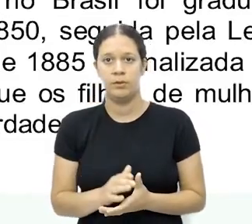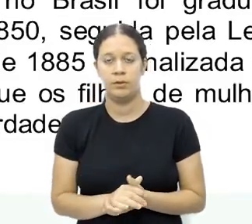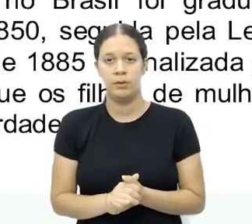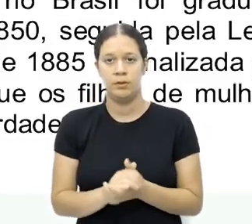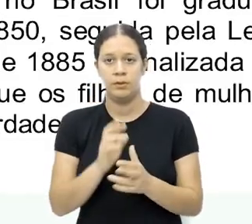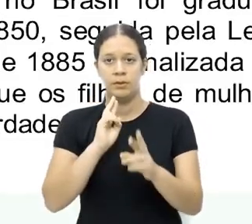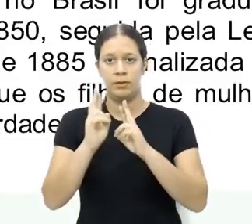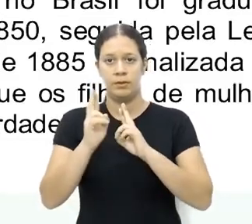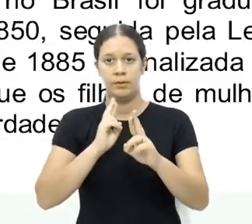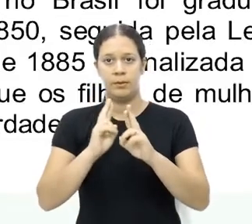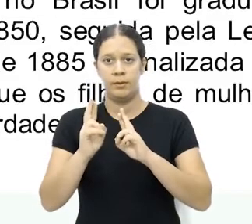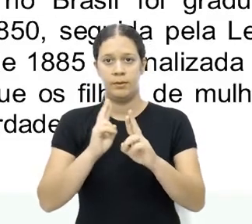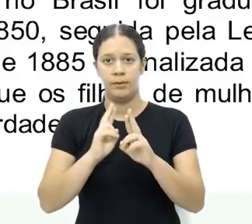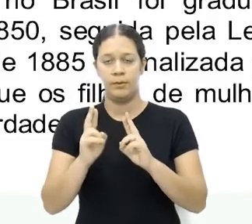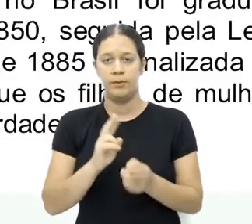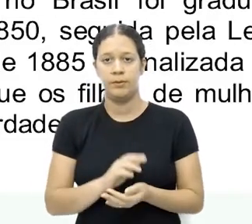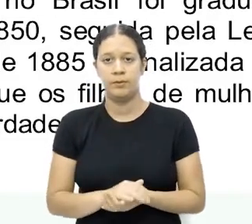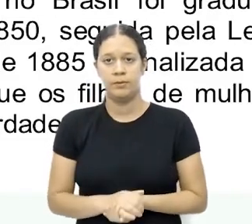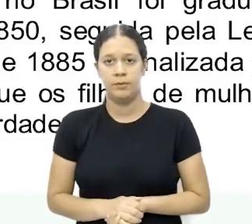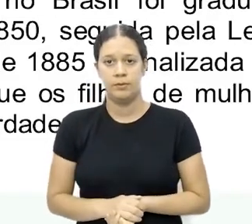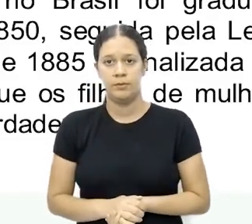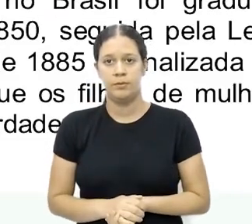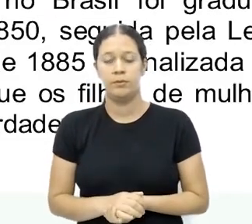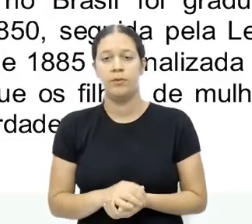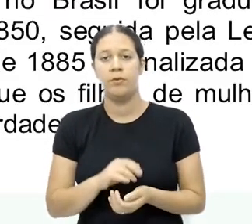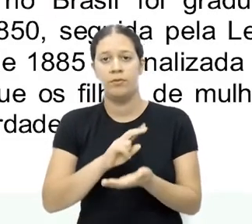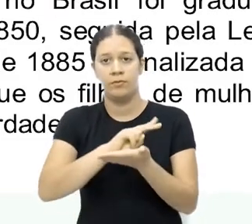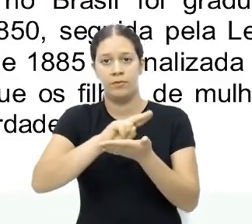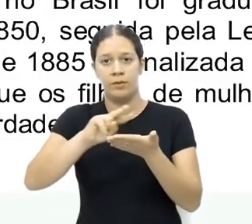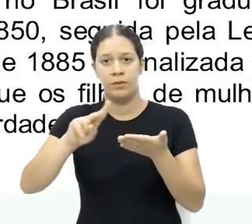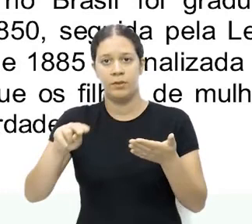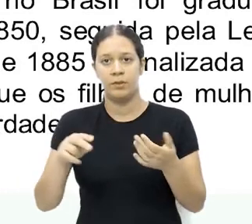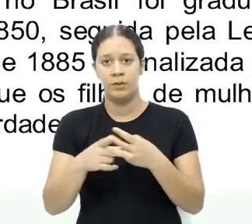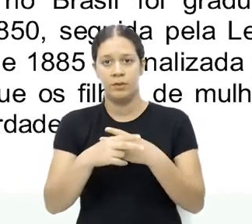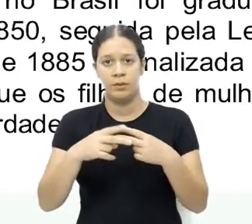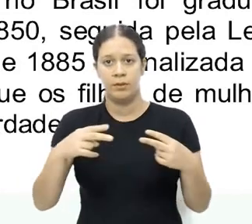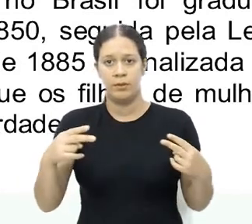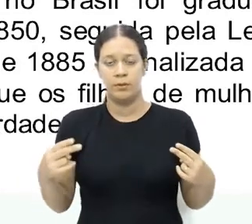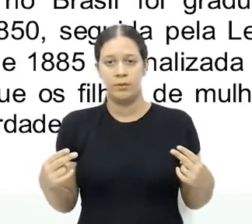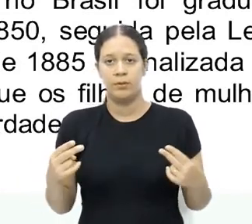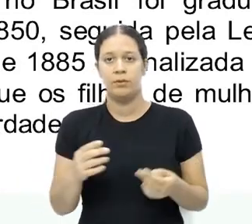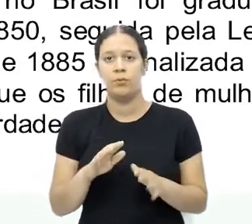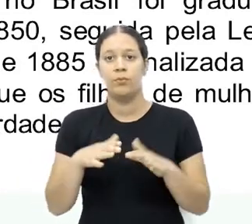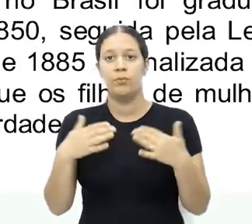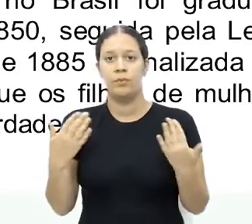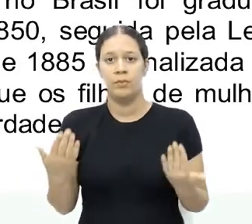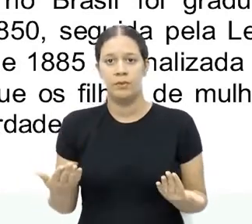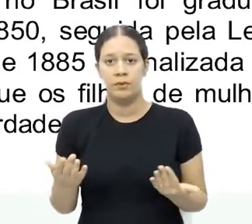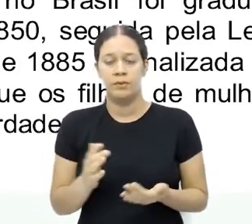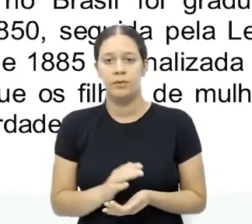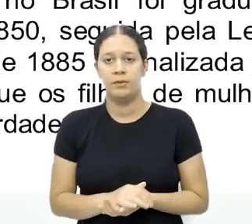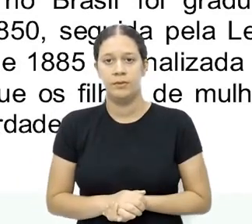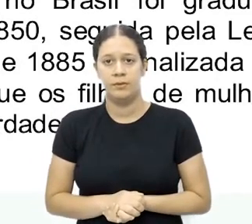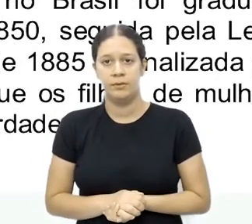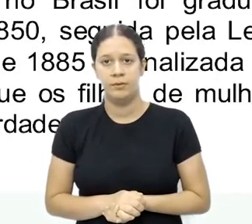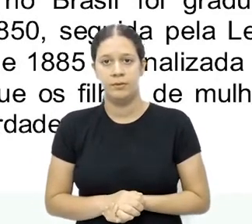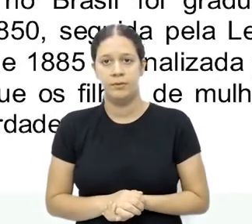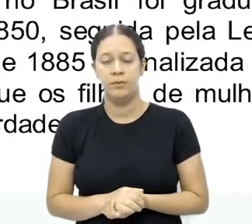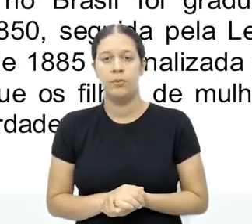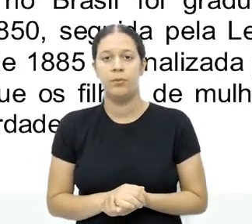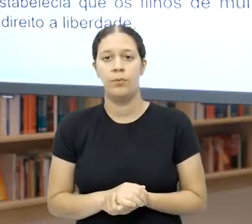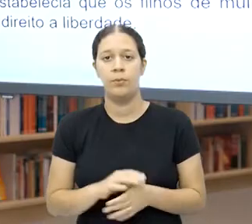está relacionado a uma série de fatores, entre os quais